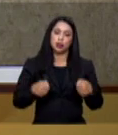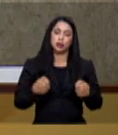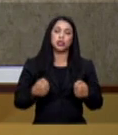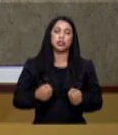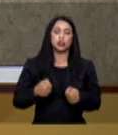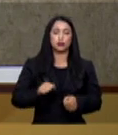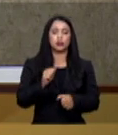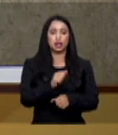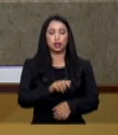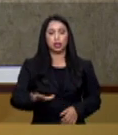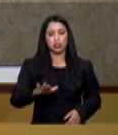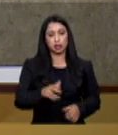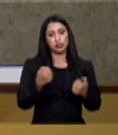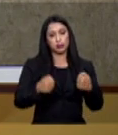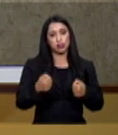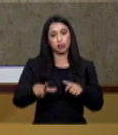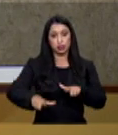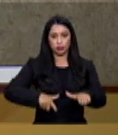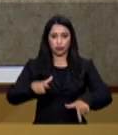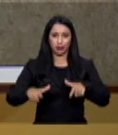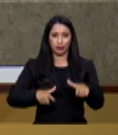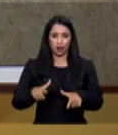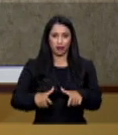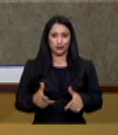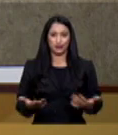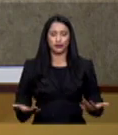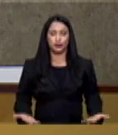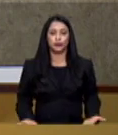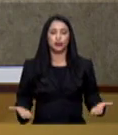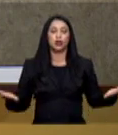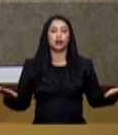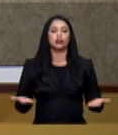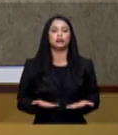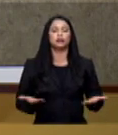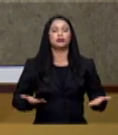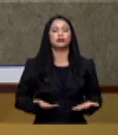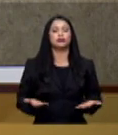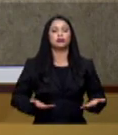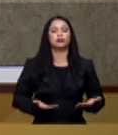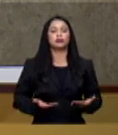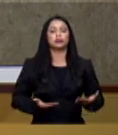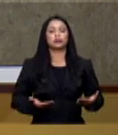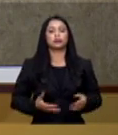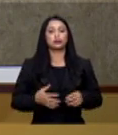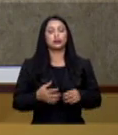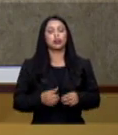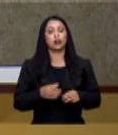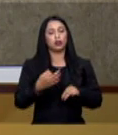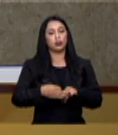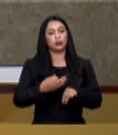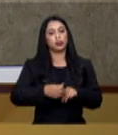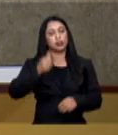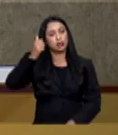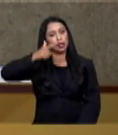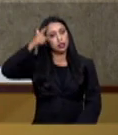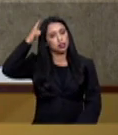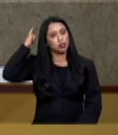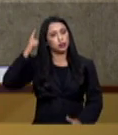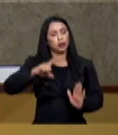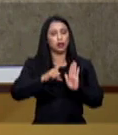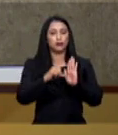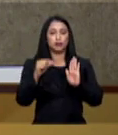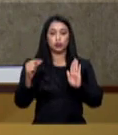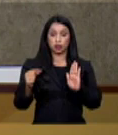prestação de serviço. Pois não. Concedo a palavra agora à Sua Excelência, o ministro Alexandre Moraes, que fez o